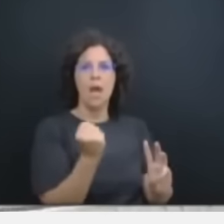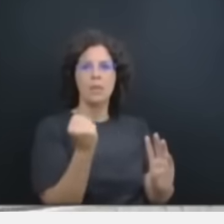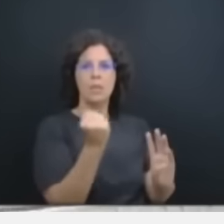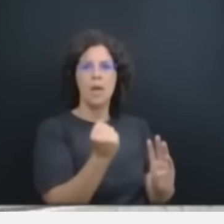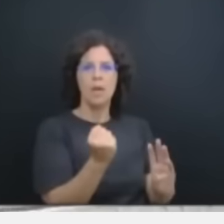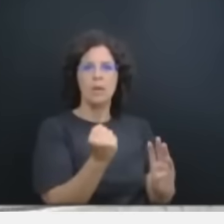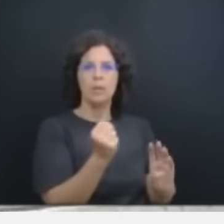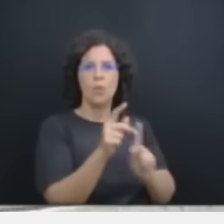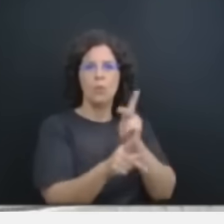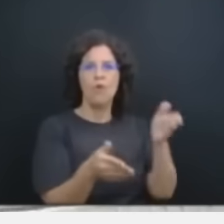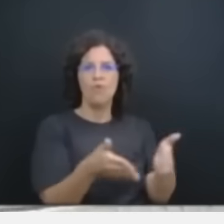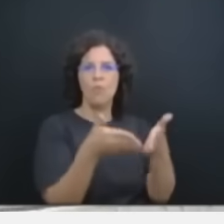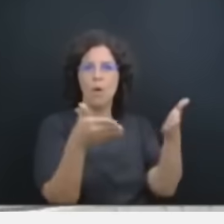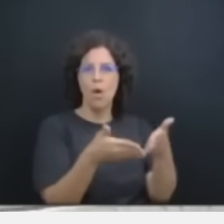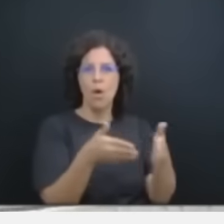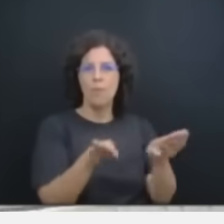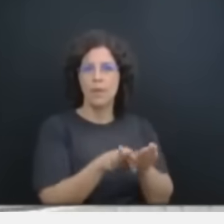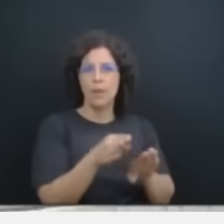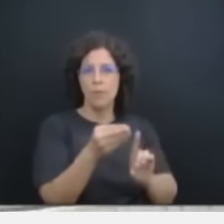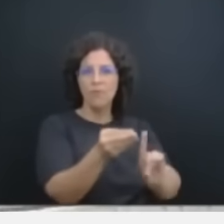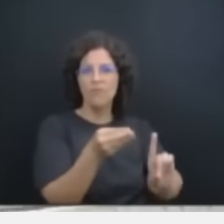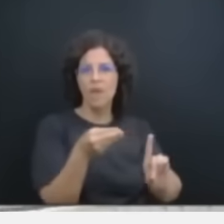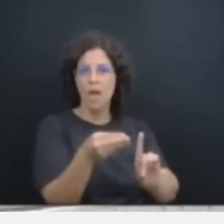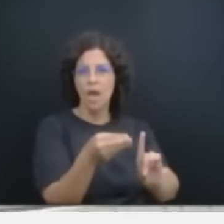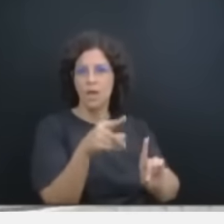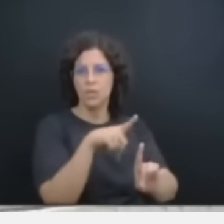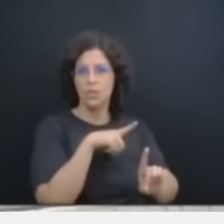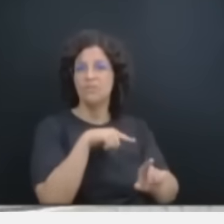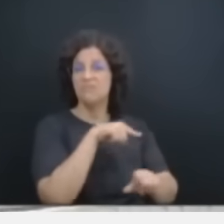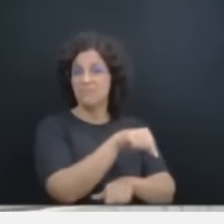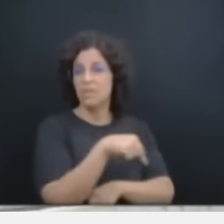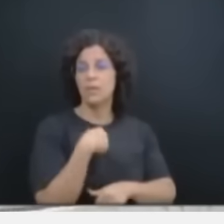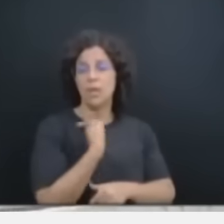pobre a população fragilizada